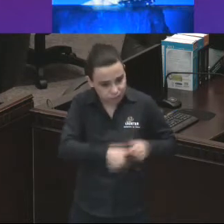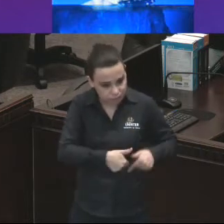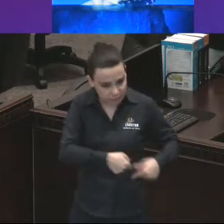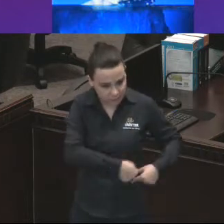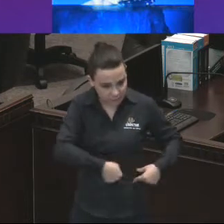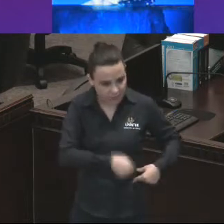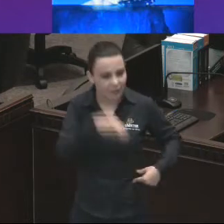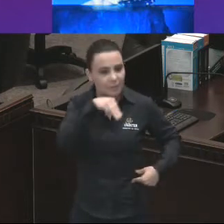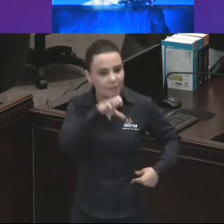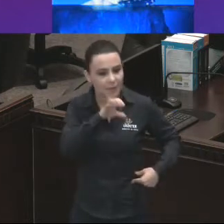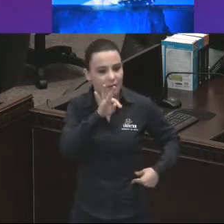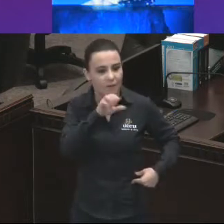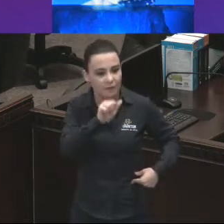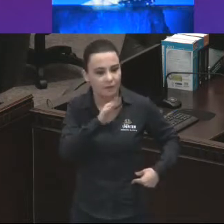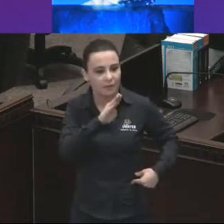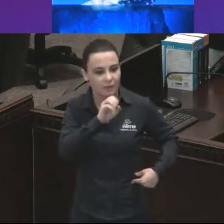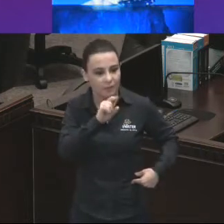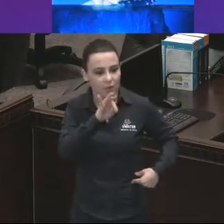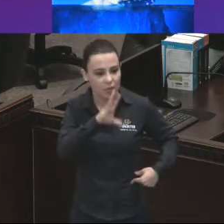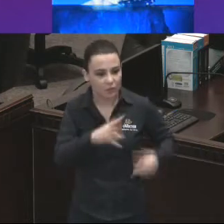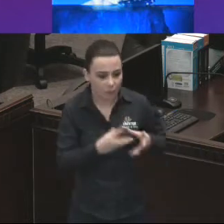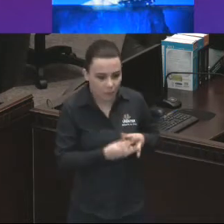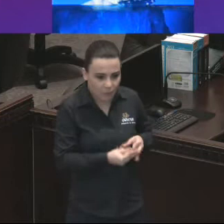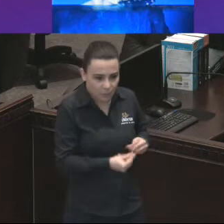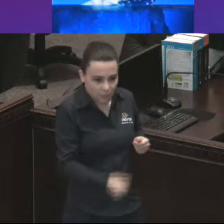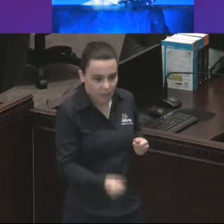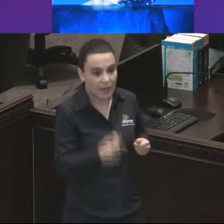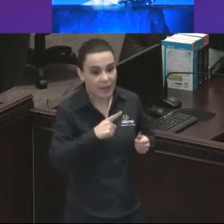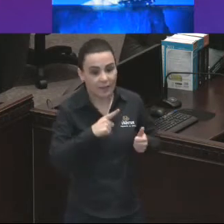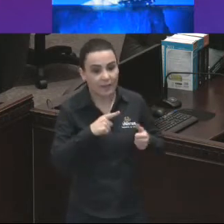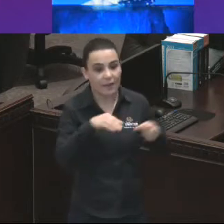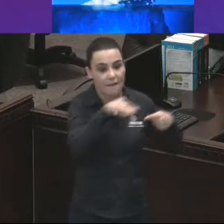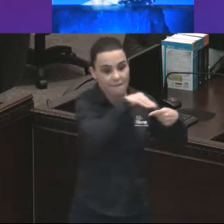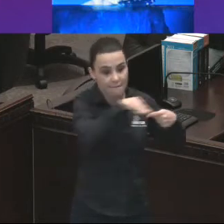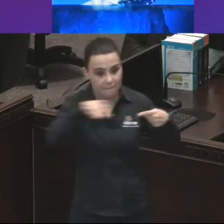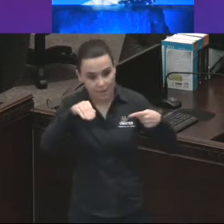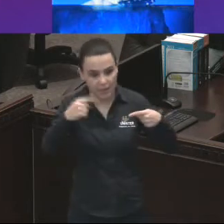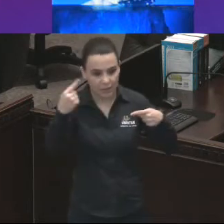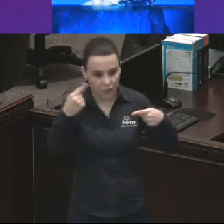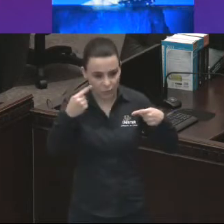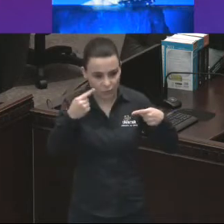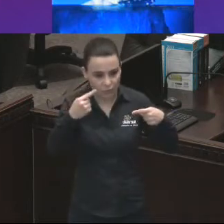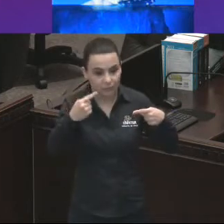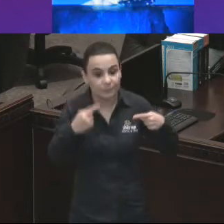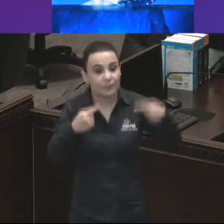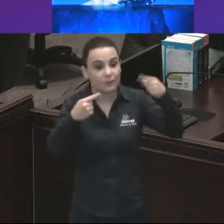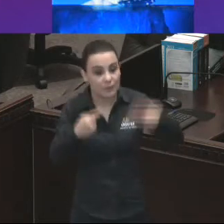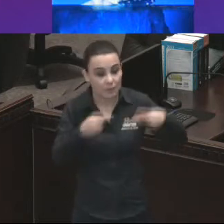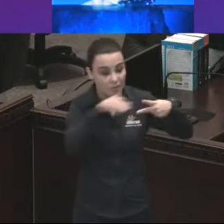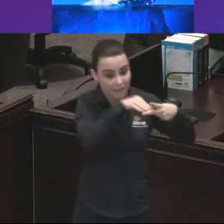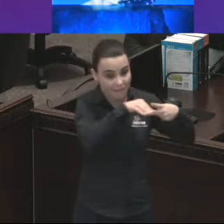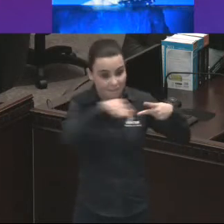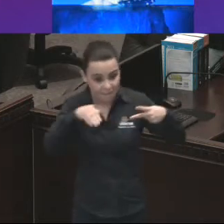esse metabólito de fase 2? Esse metabólito de fase 2 tem a função de tornar esse fármaco mais